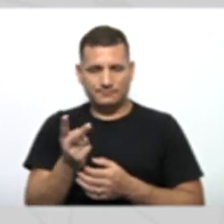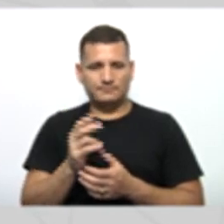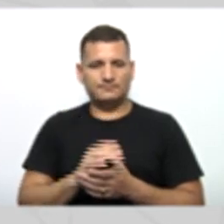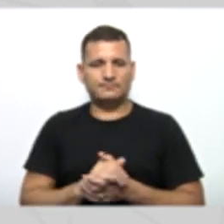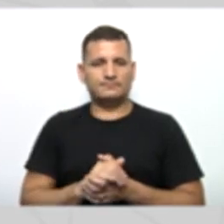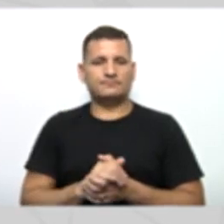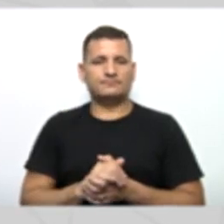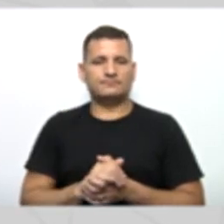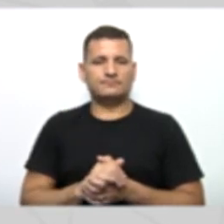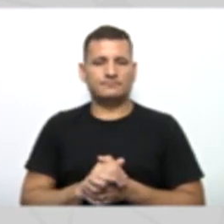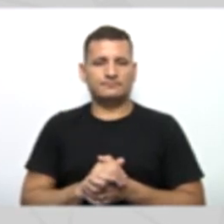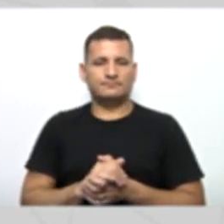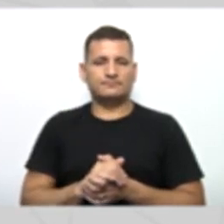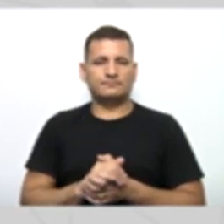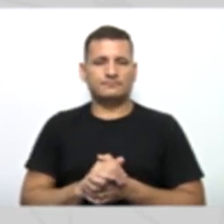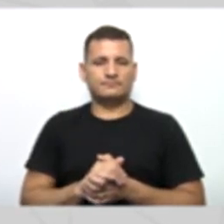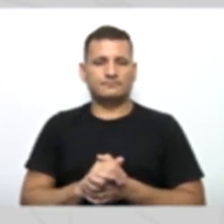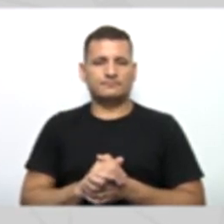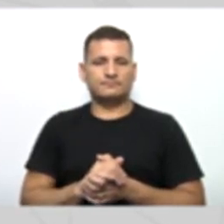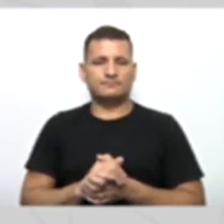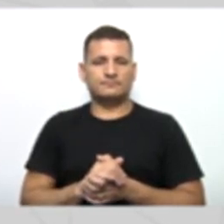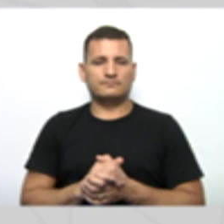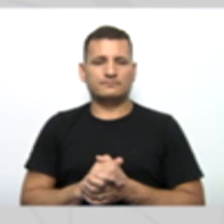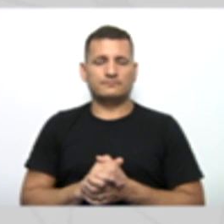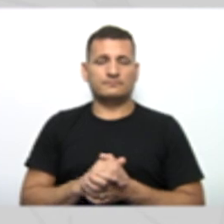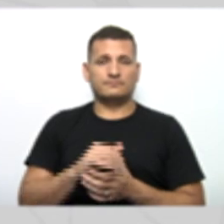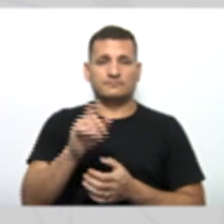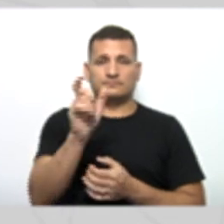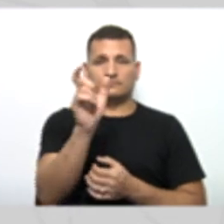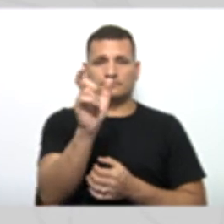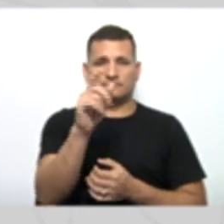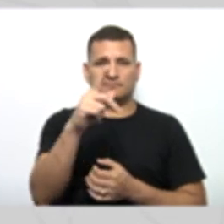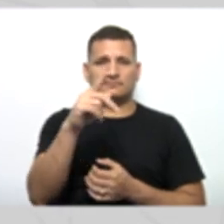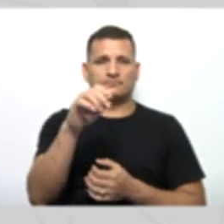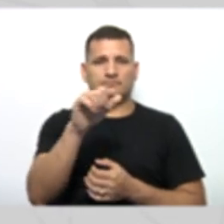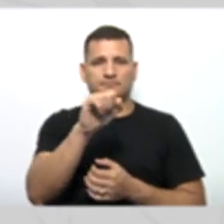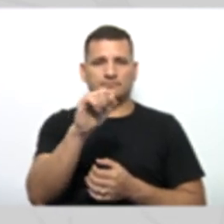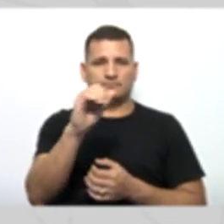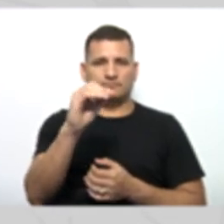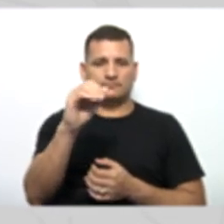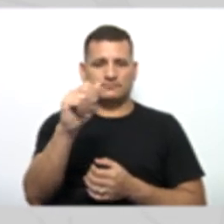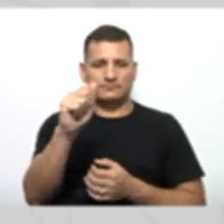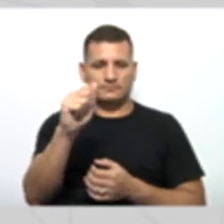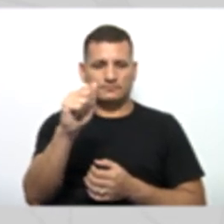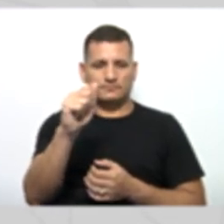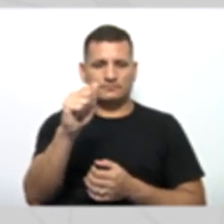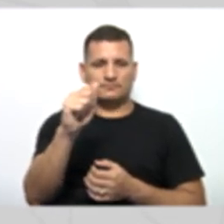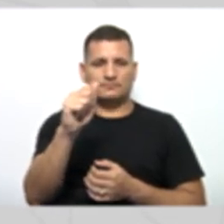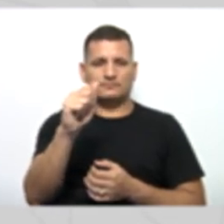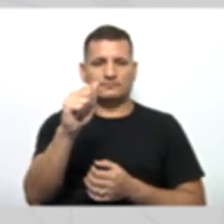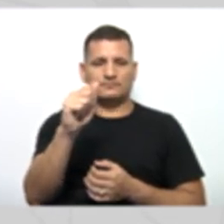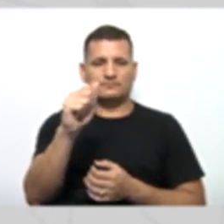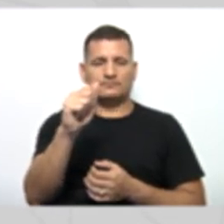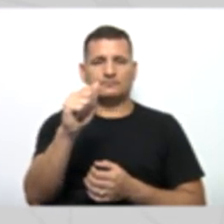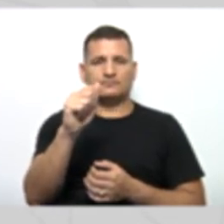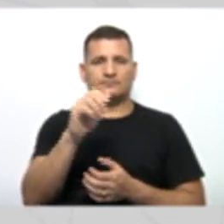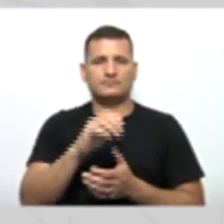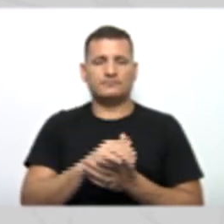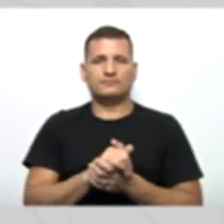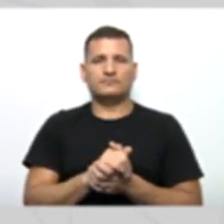esquecer a herança. Olha aí, ó, eu tenho pessoa, certo? E aqui, ó, o que foi